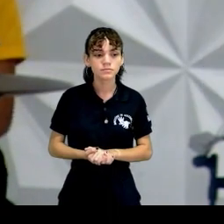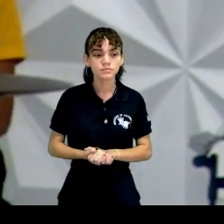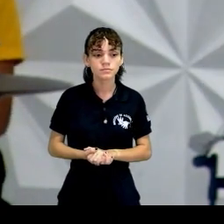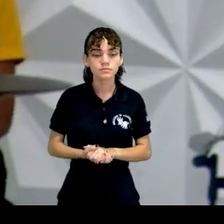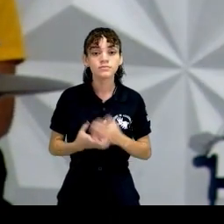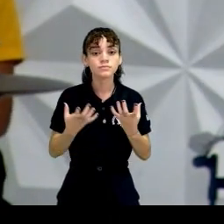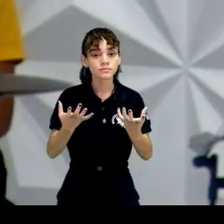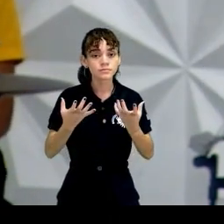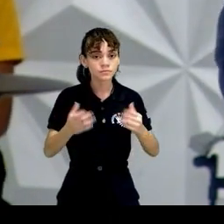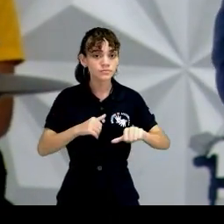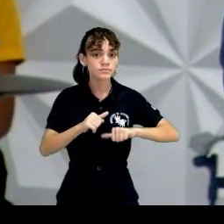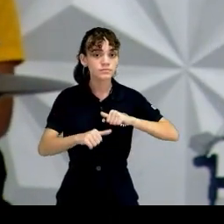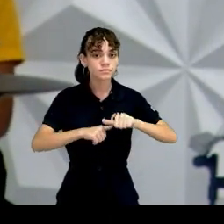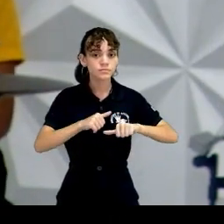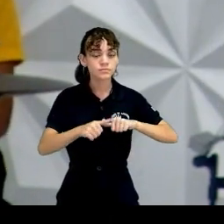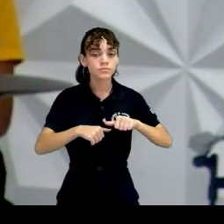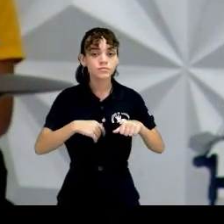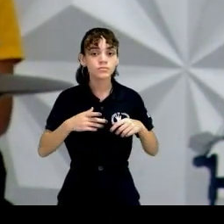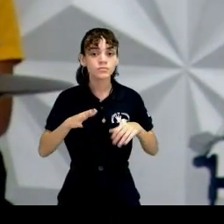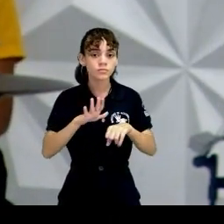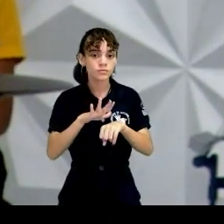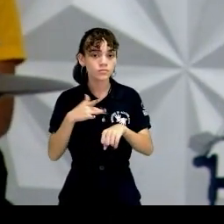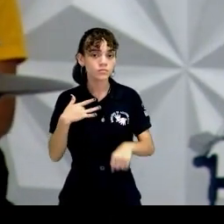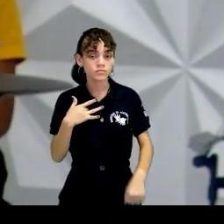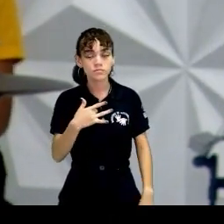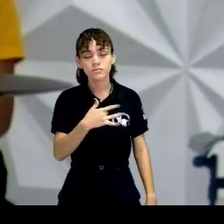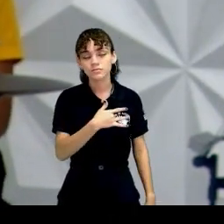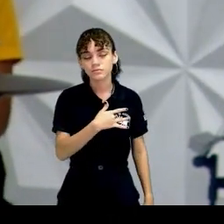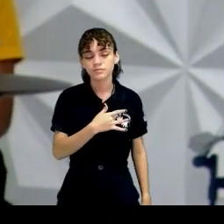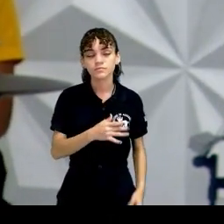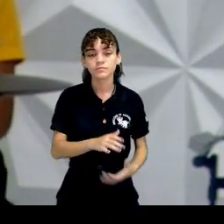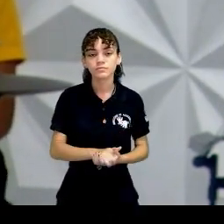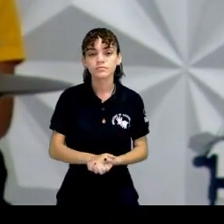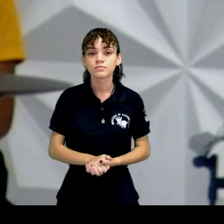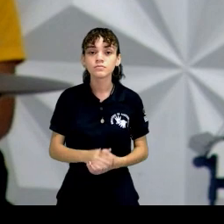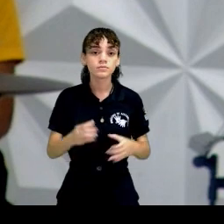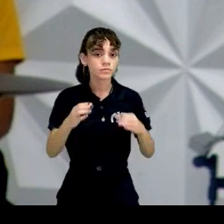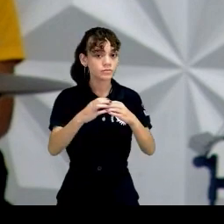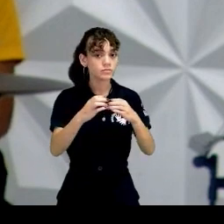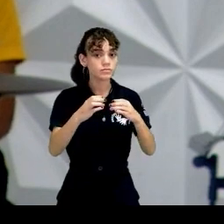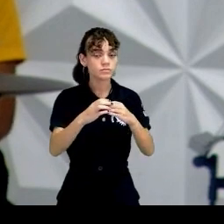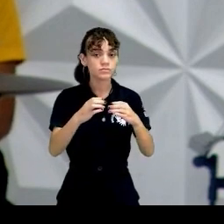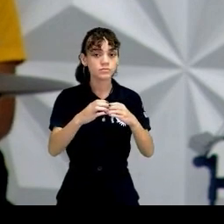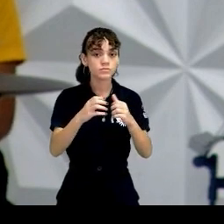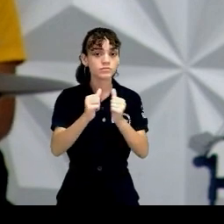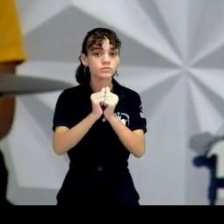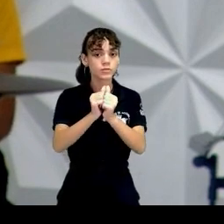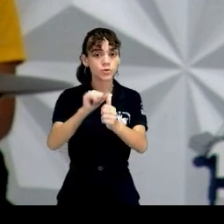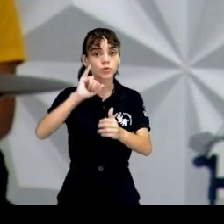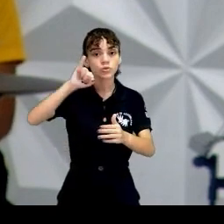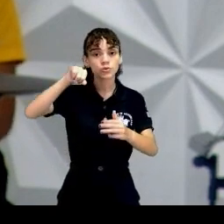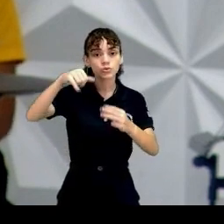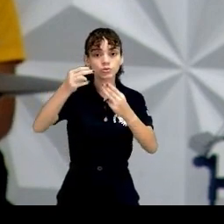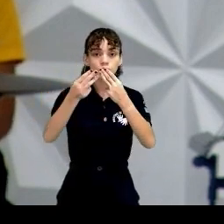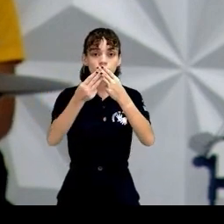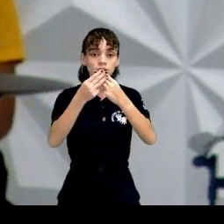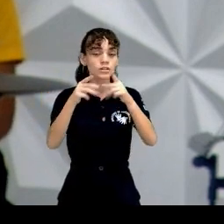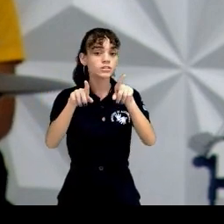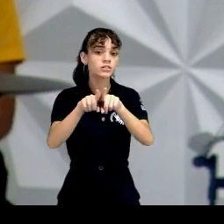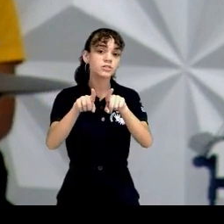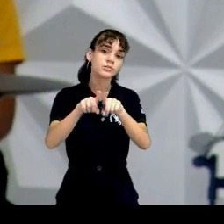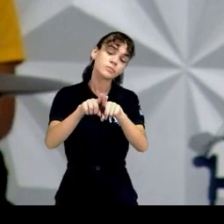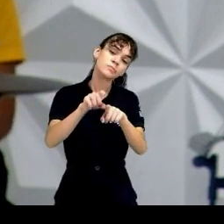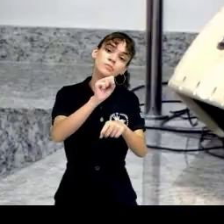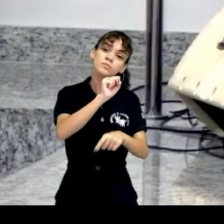comunidade, estavam juntos judeus e samaritanos. Na tragédia comum de sua lepra, eles se esqueceram